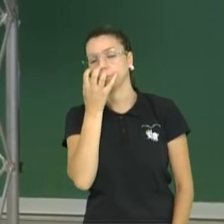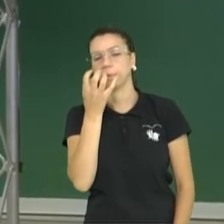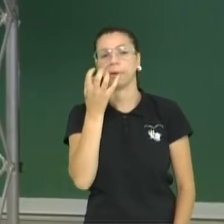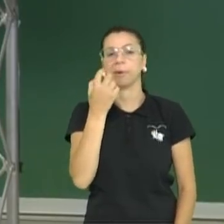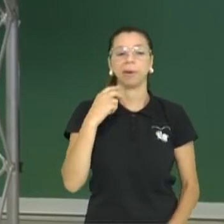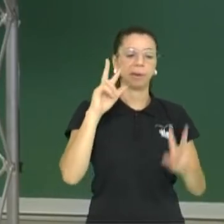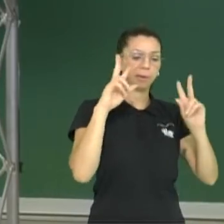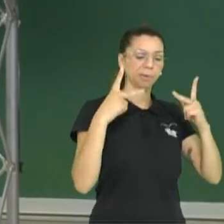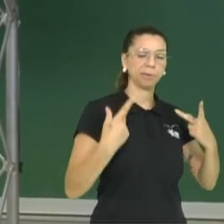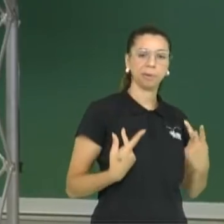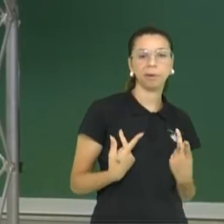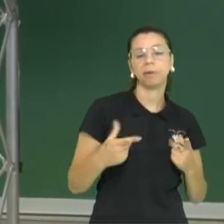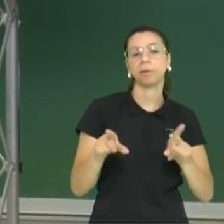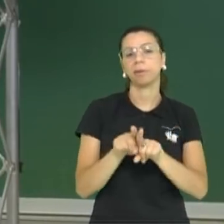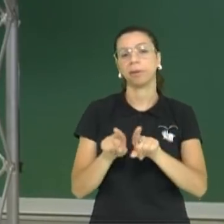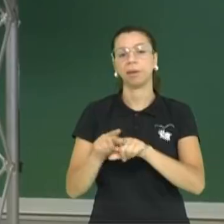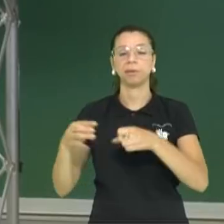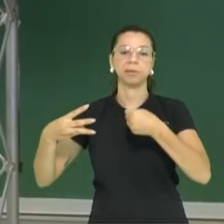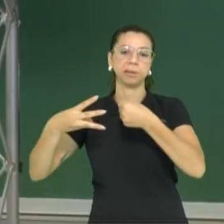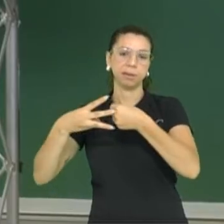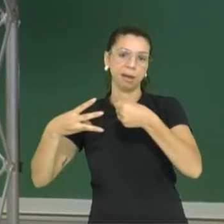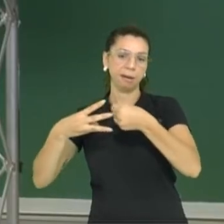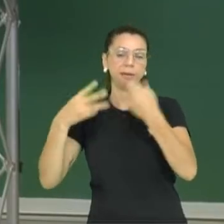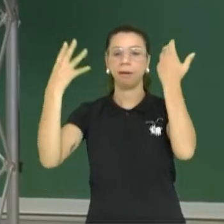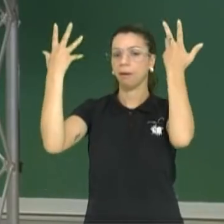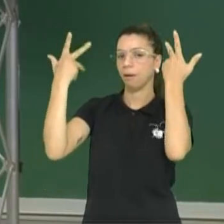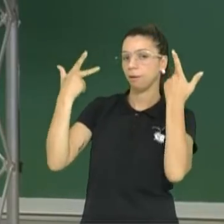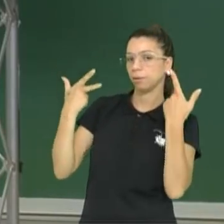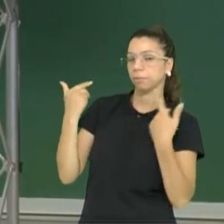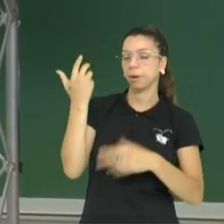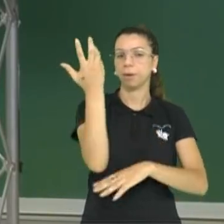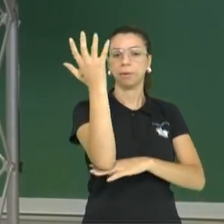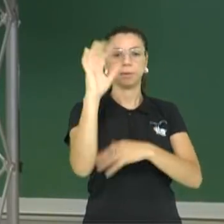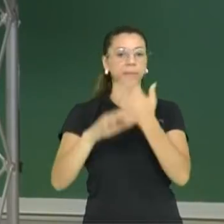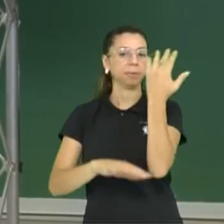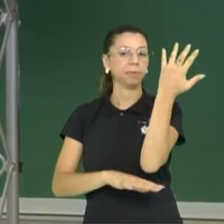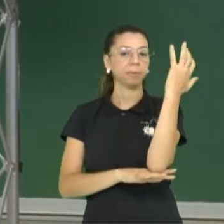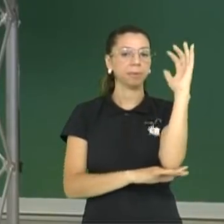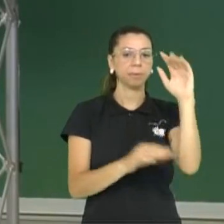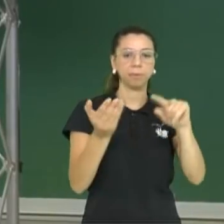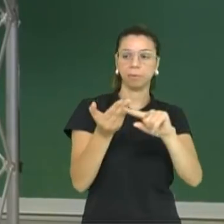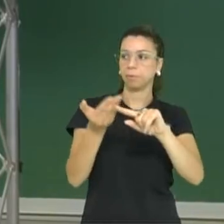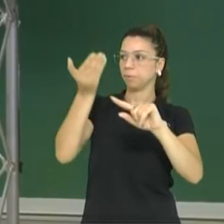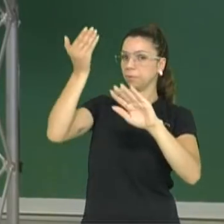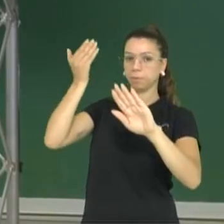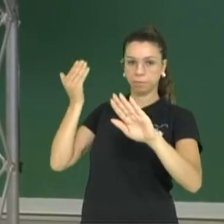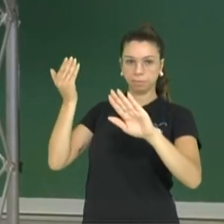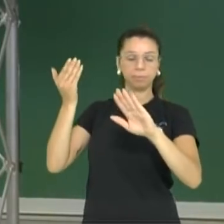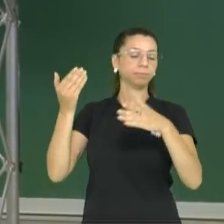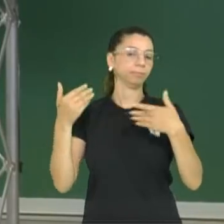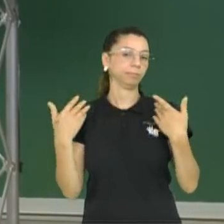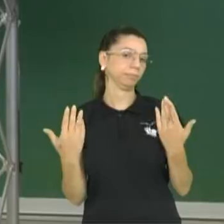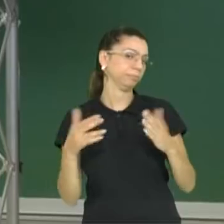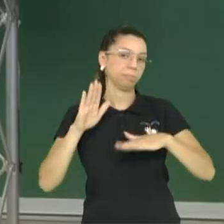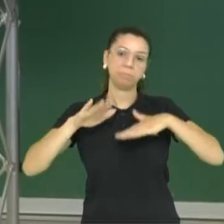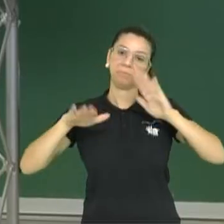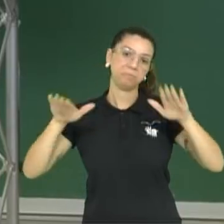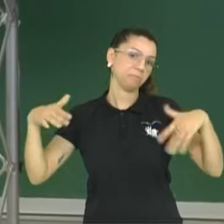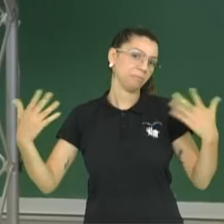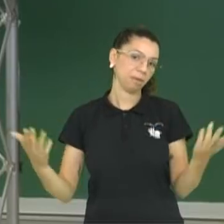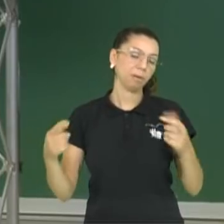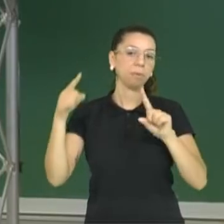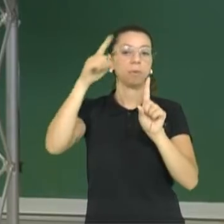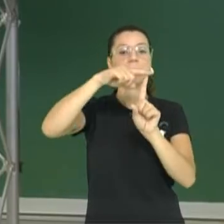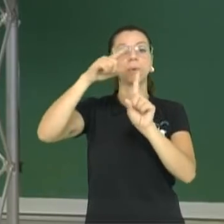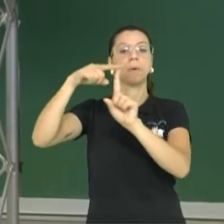seres humanos, possuímos células animais e as plantas lá no fundo, células vegetais. Independente do tipo